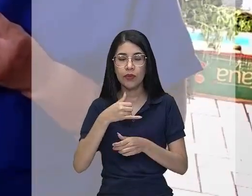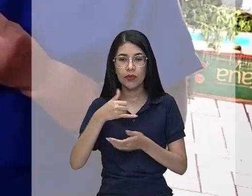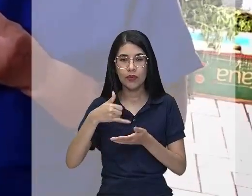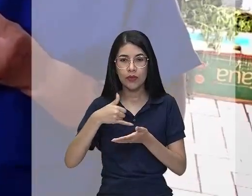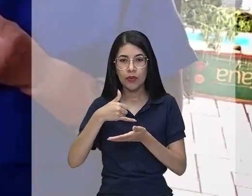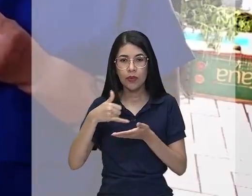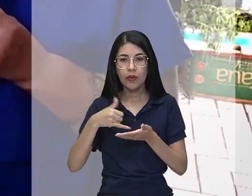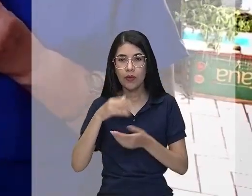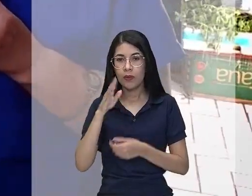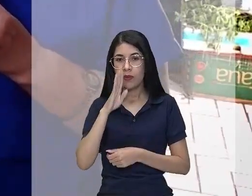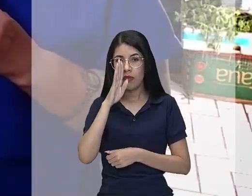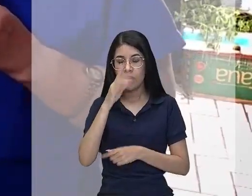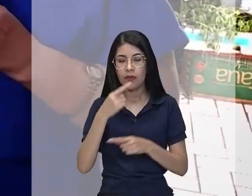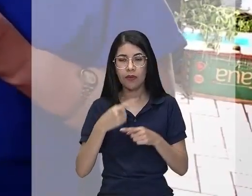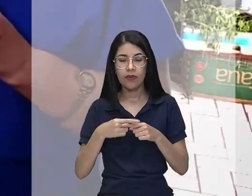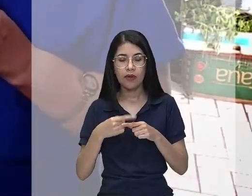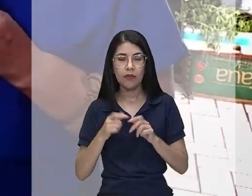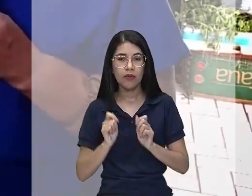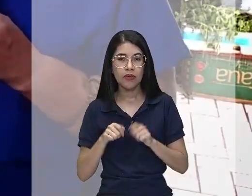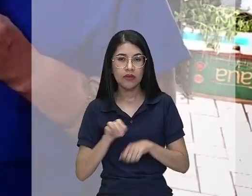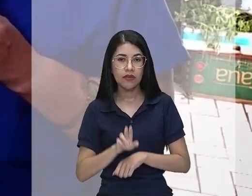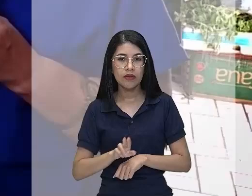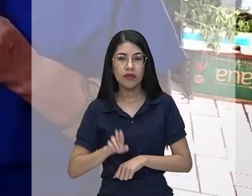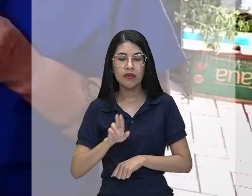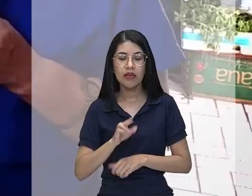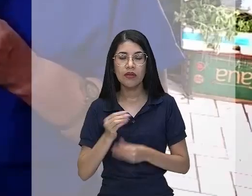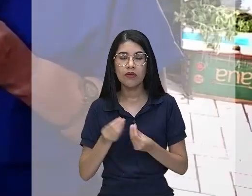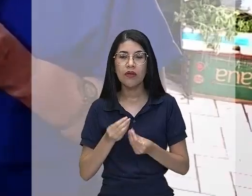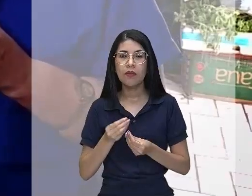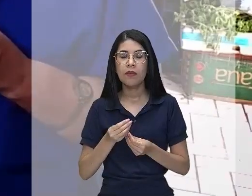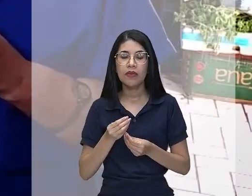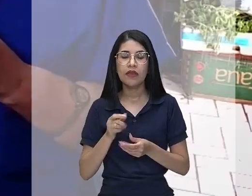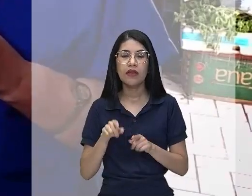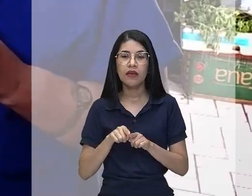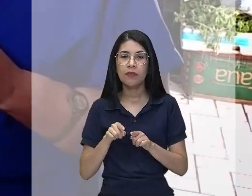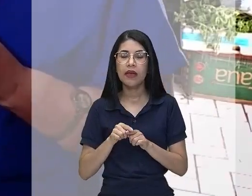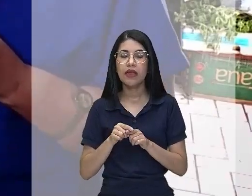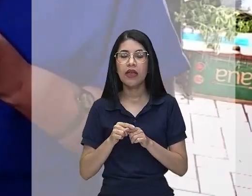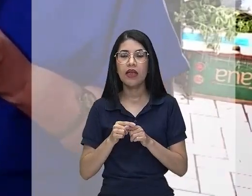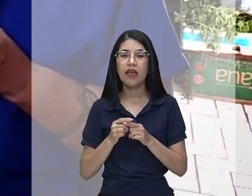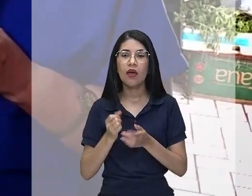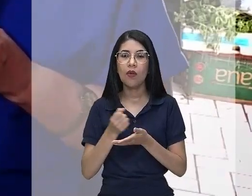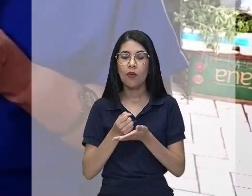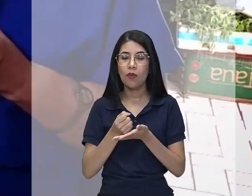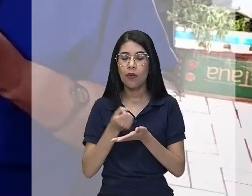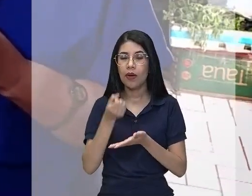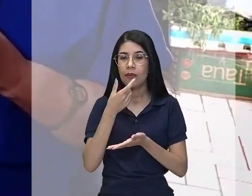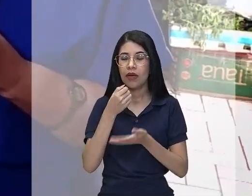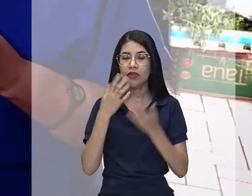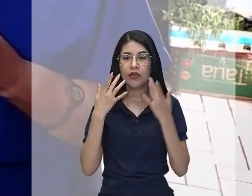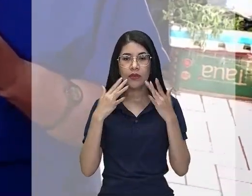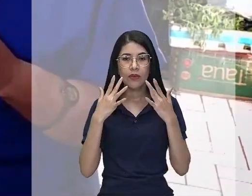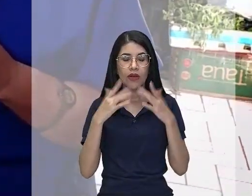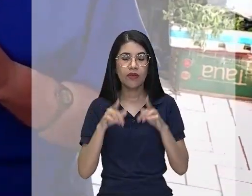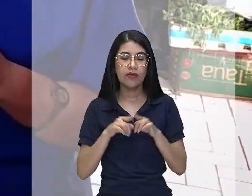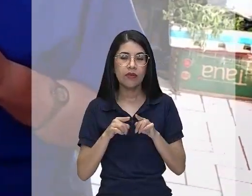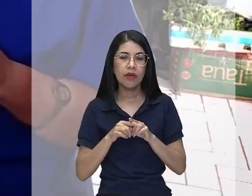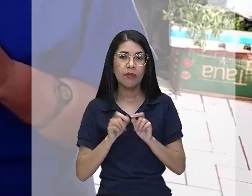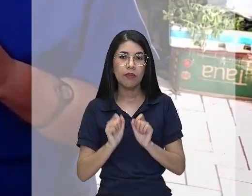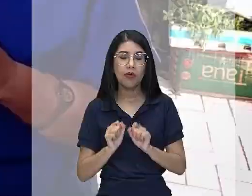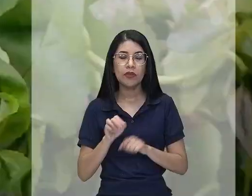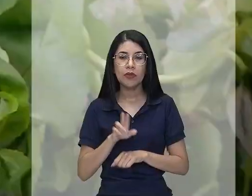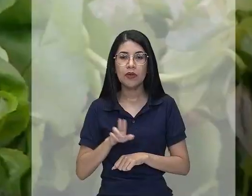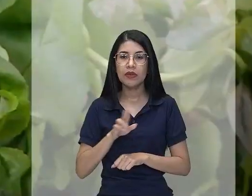procurados por quê? Porque elas servem como antibiótico também natural, que serve para colocar, para fazer pasta,